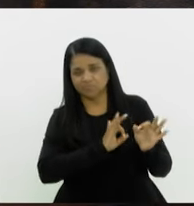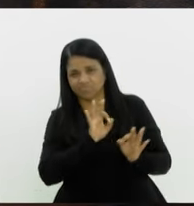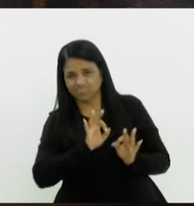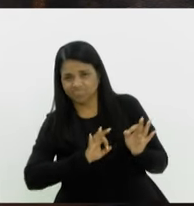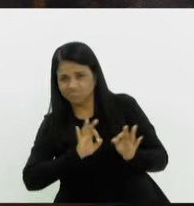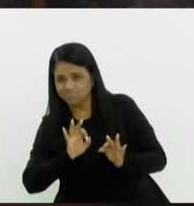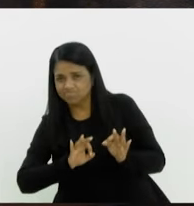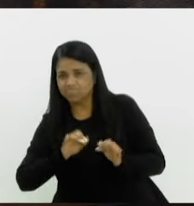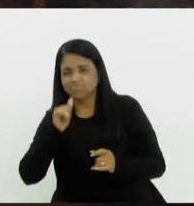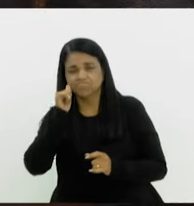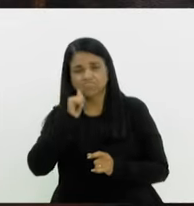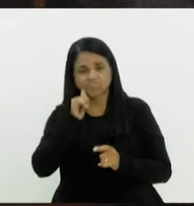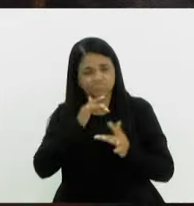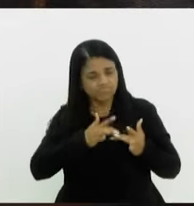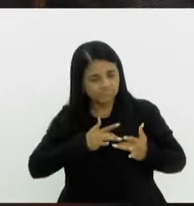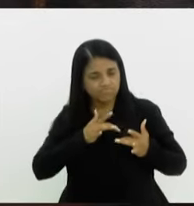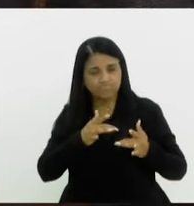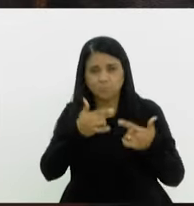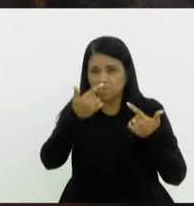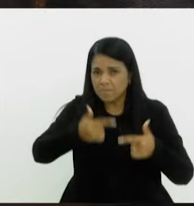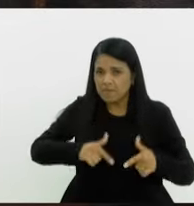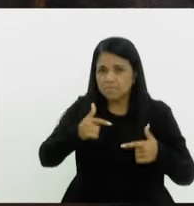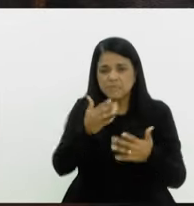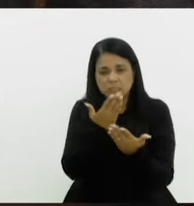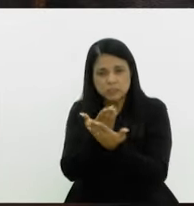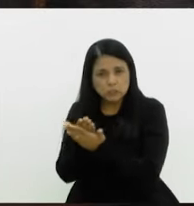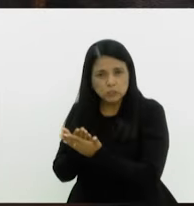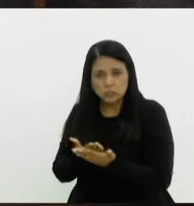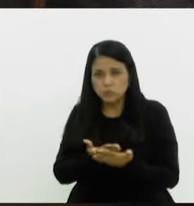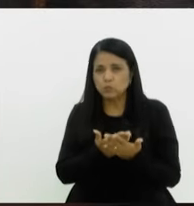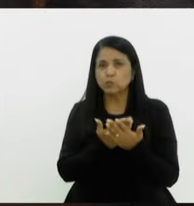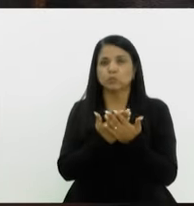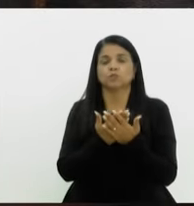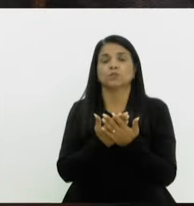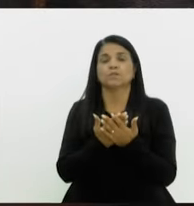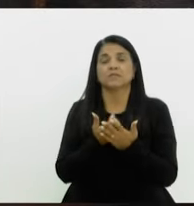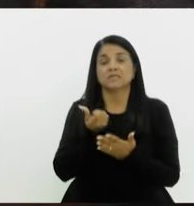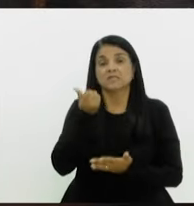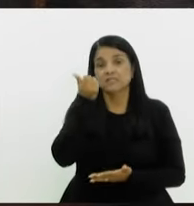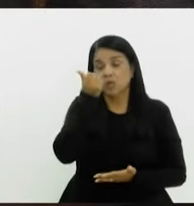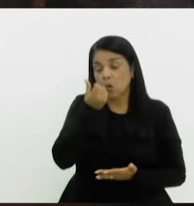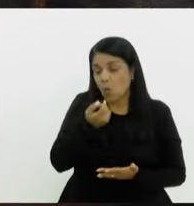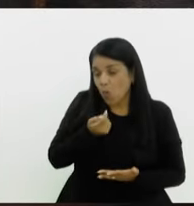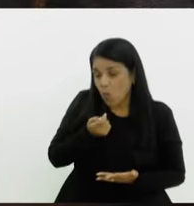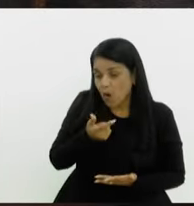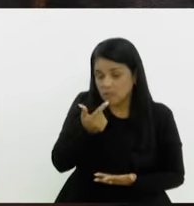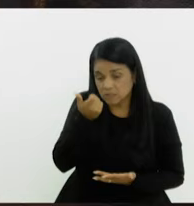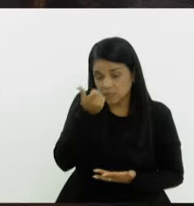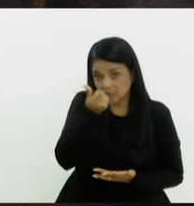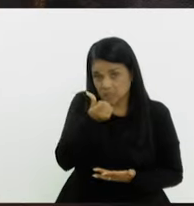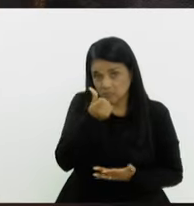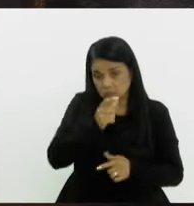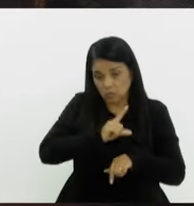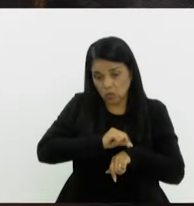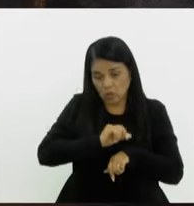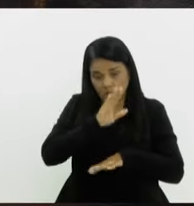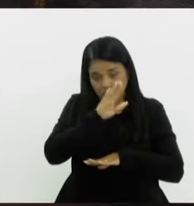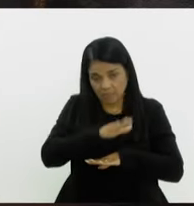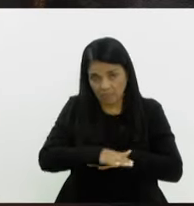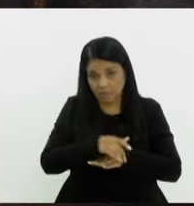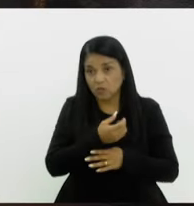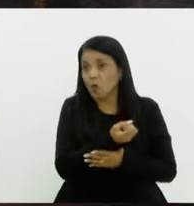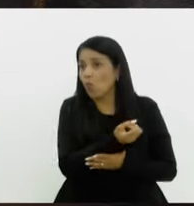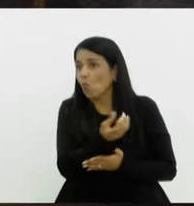mulheres se dedicam muito mais ao tanto de mulher que tá aqui até as Quase 6 horas se fosse um evento para homens mais de